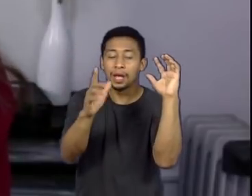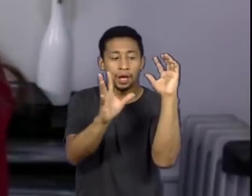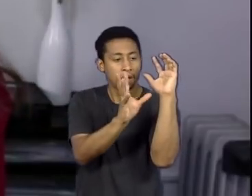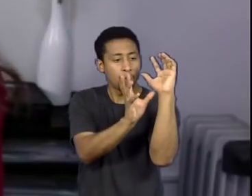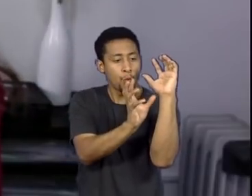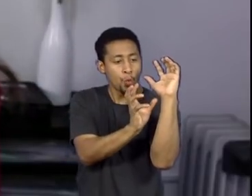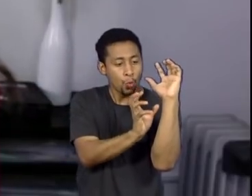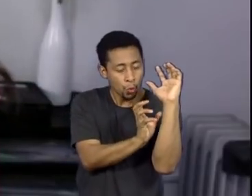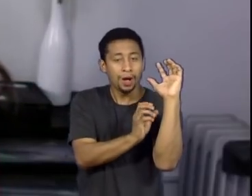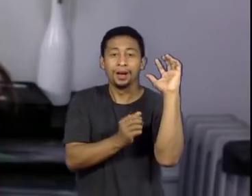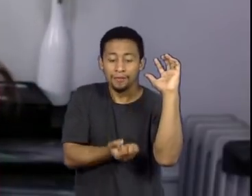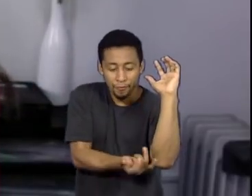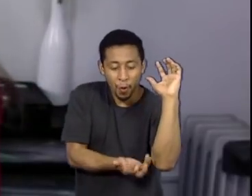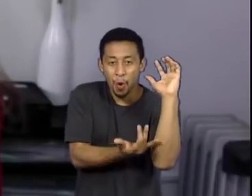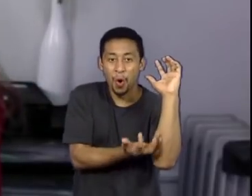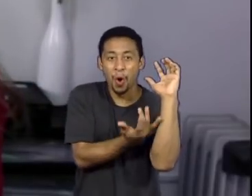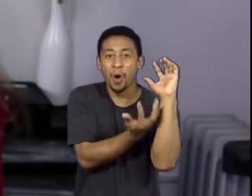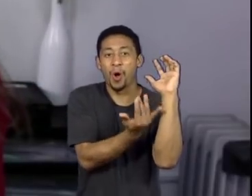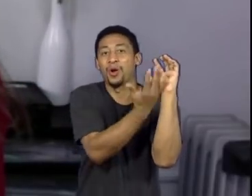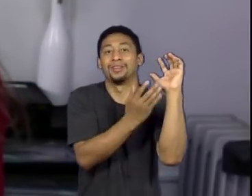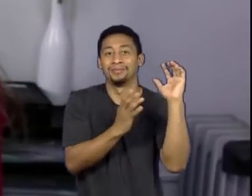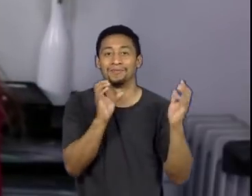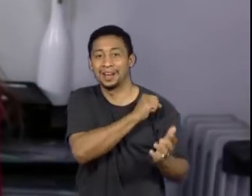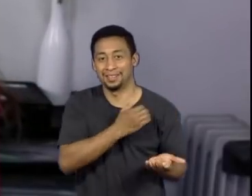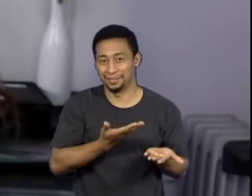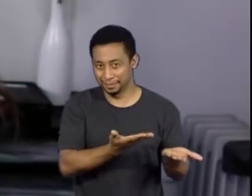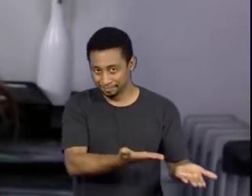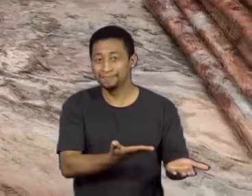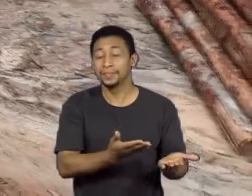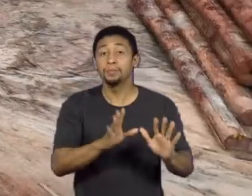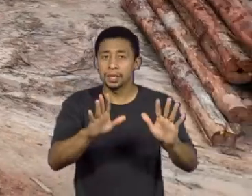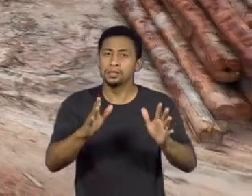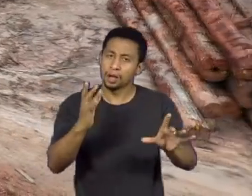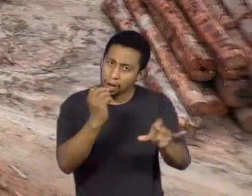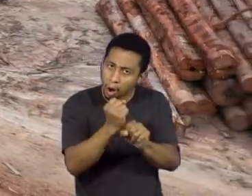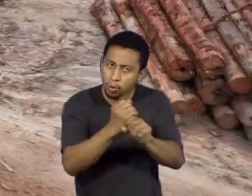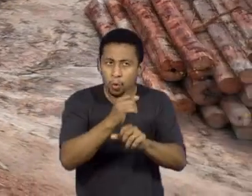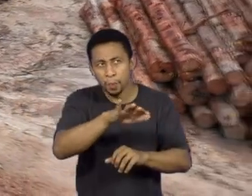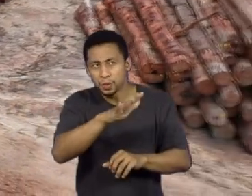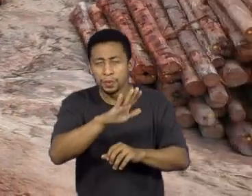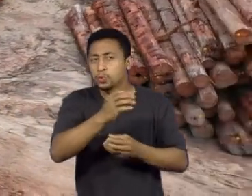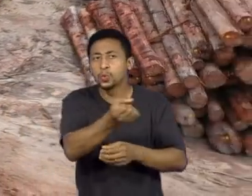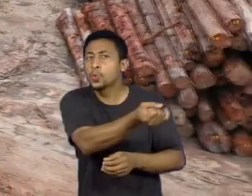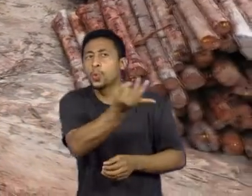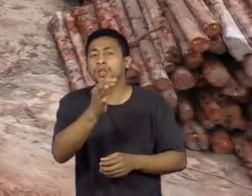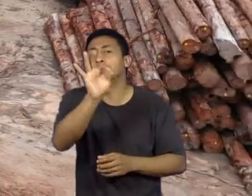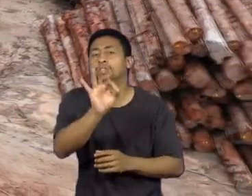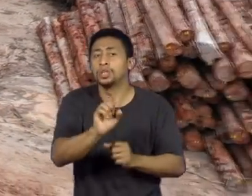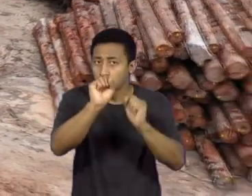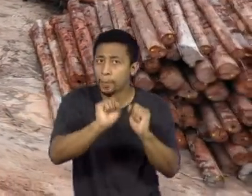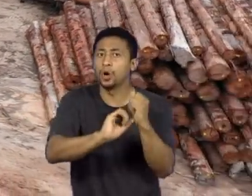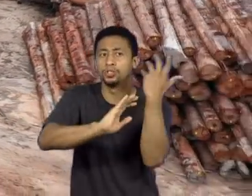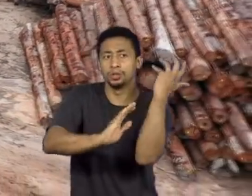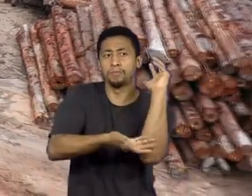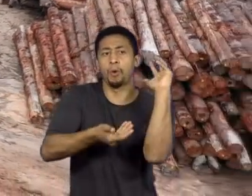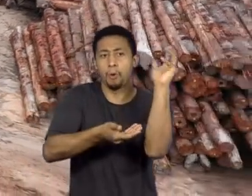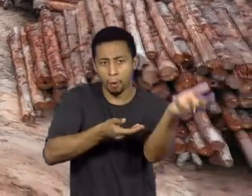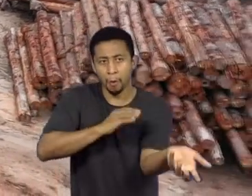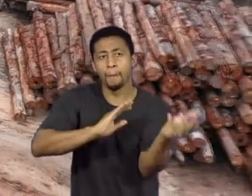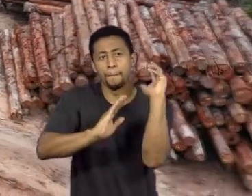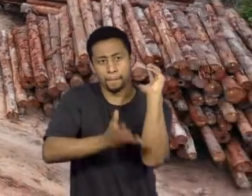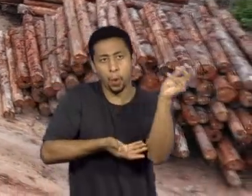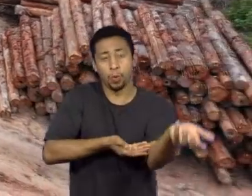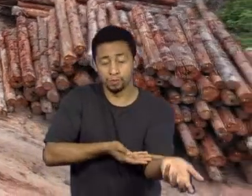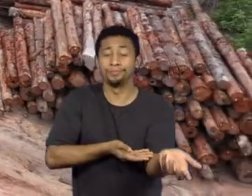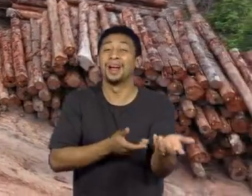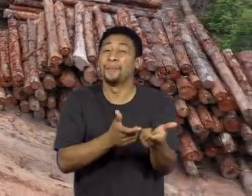representar uma emissão X, né, porque o pessoal tira as toras, que é a maior parte de carbono, vende a